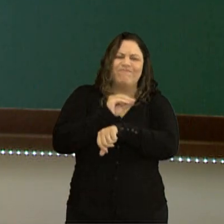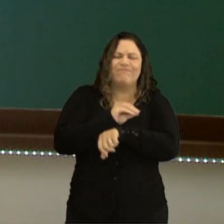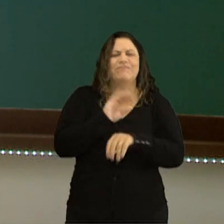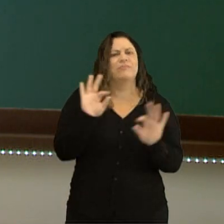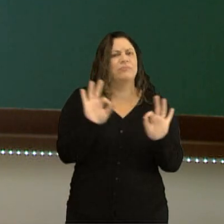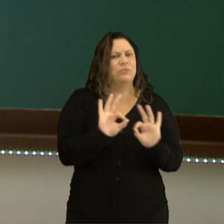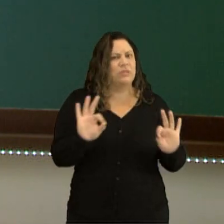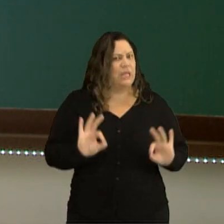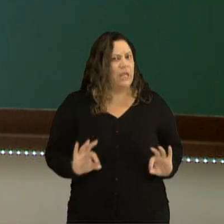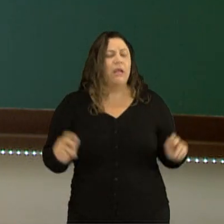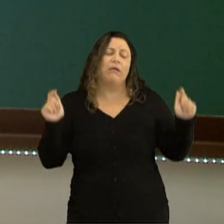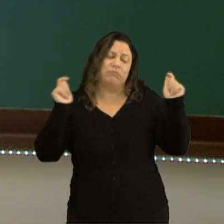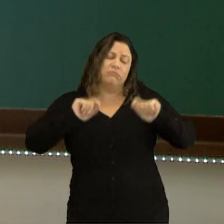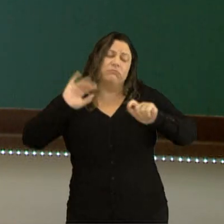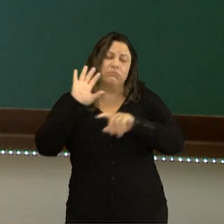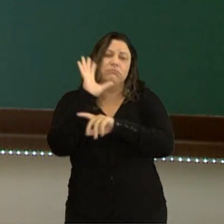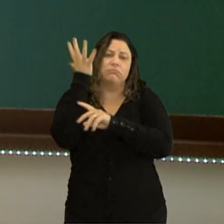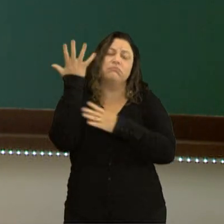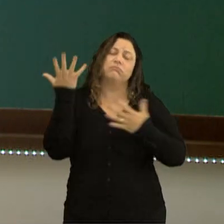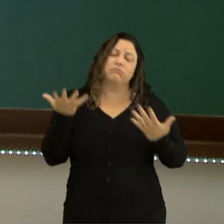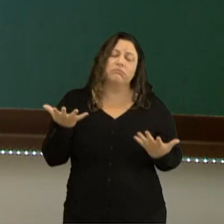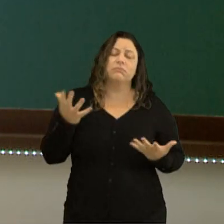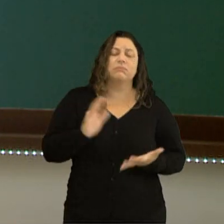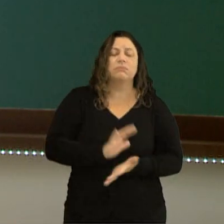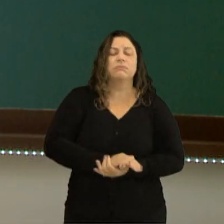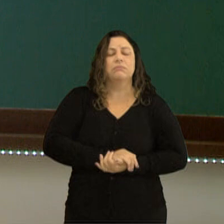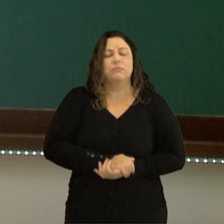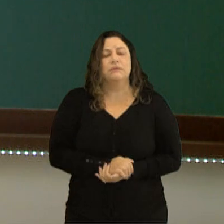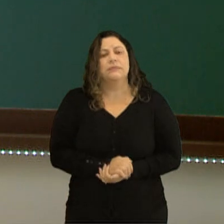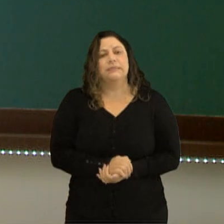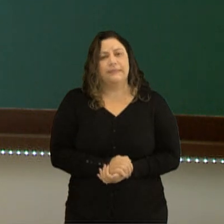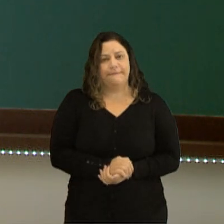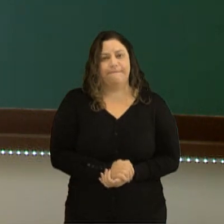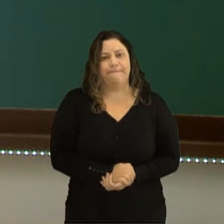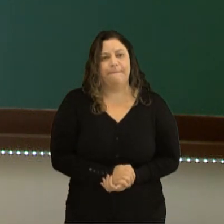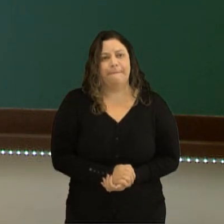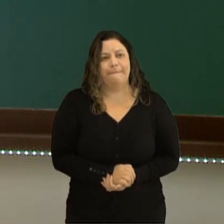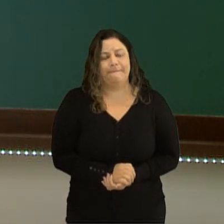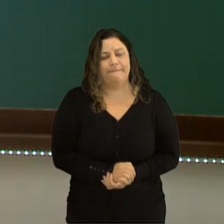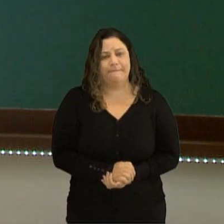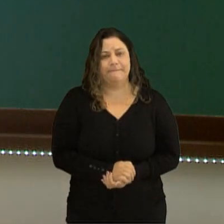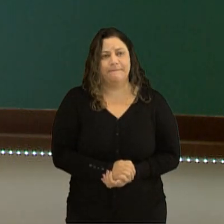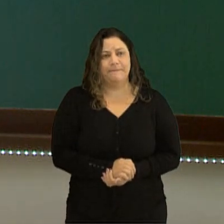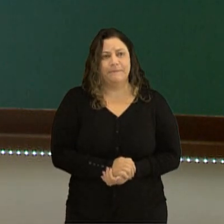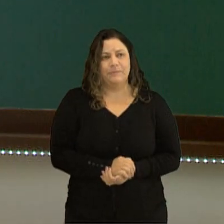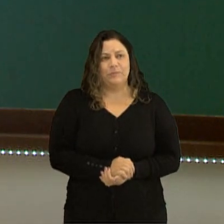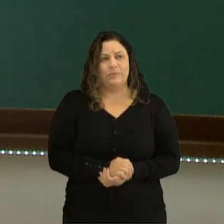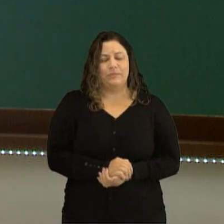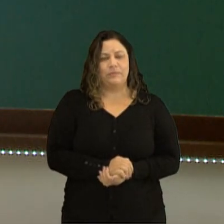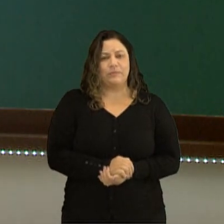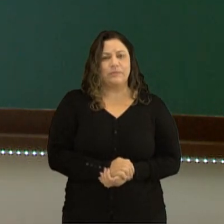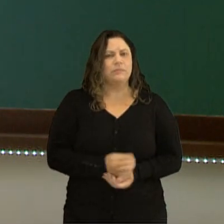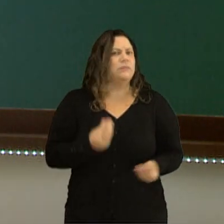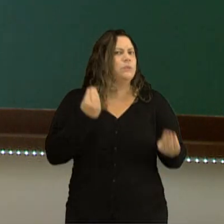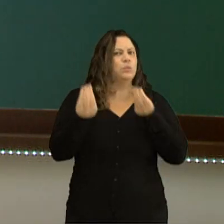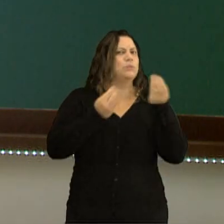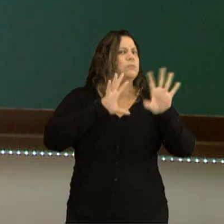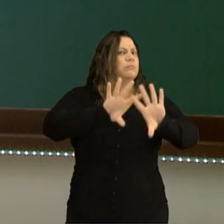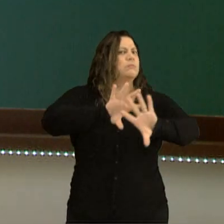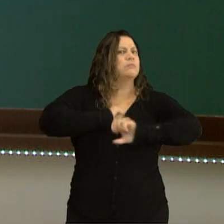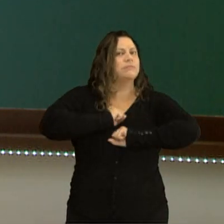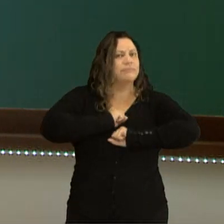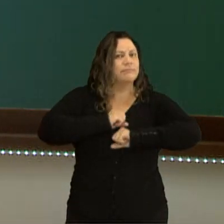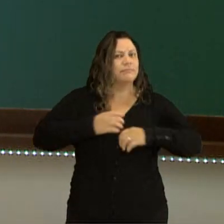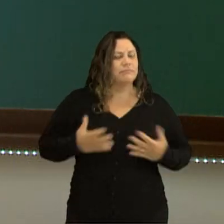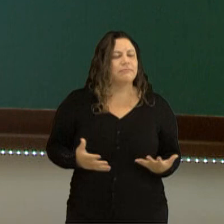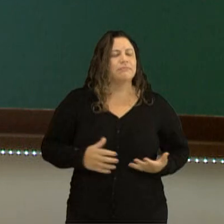pode, então, ali ser o hospedeiro definitivo, então, ali para essa doença. Como que se dá a transmissão?